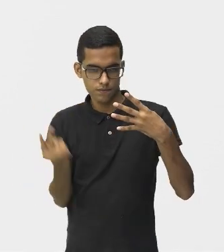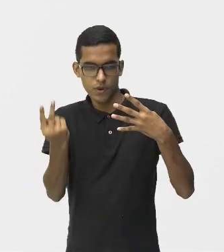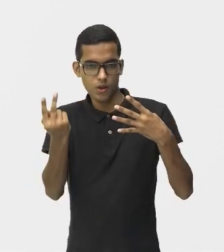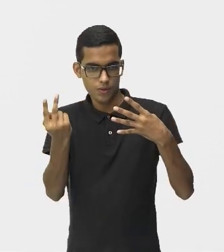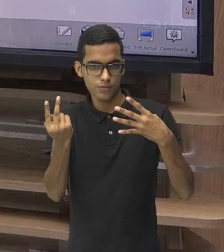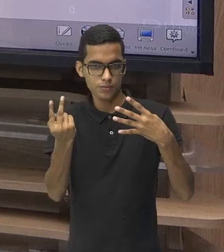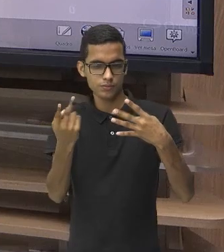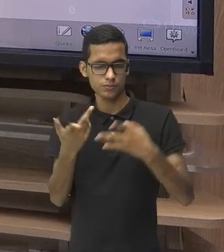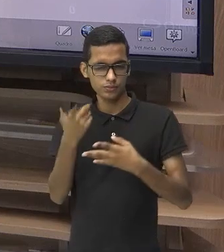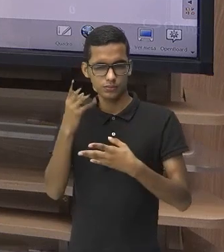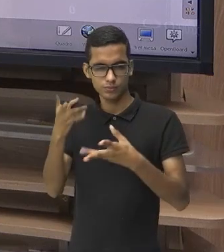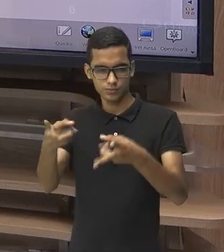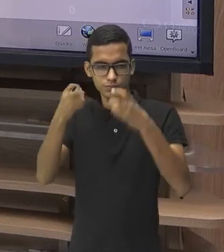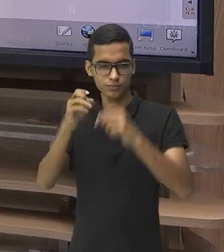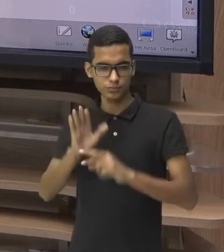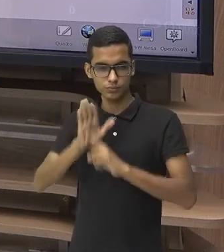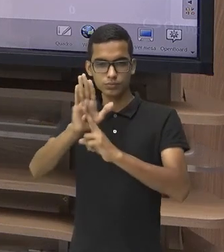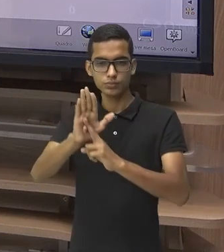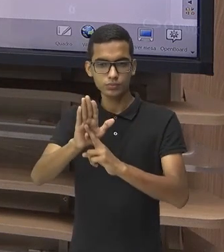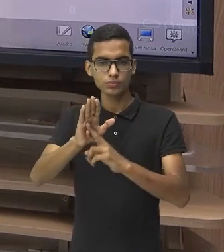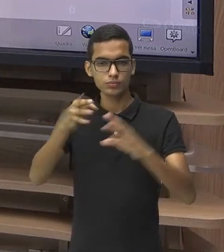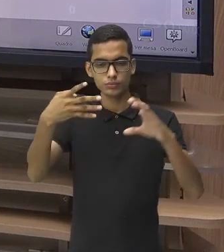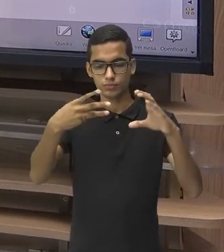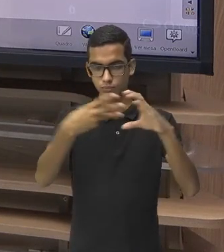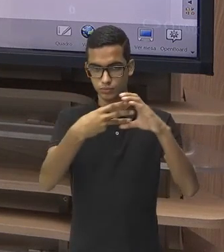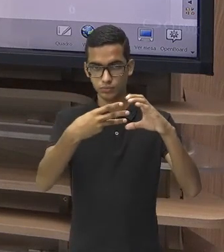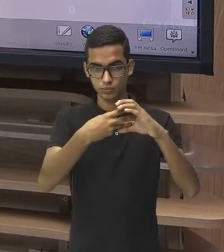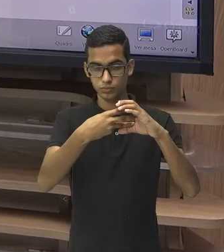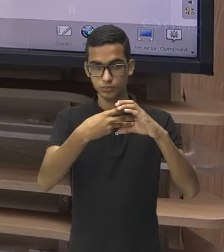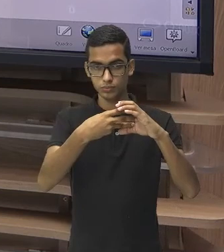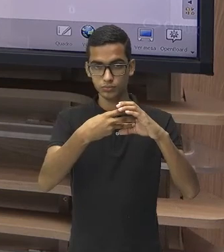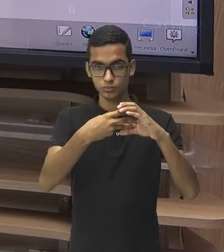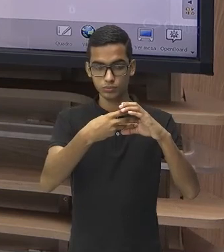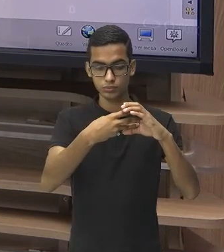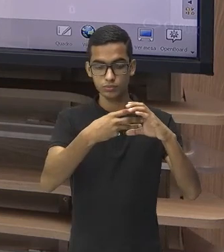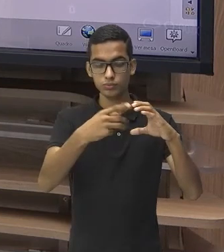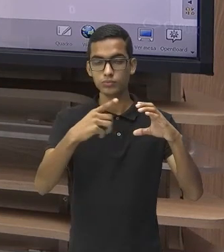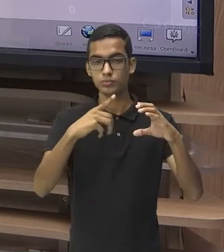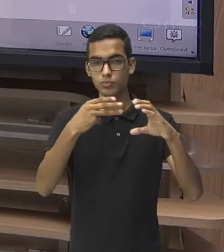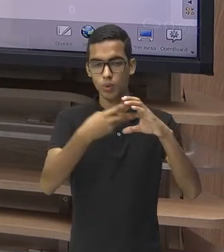valor dobrado, né? Que a célula diploide tem a metade, a célula